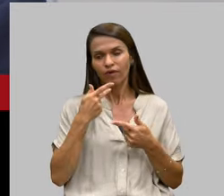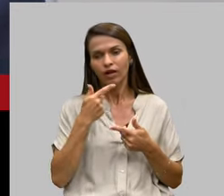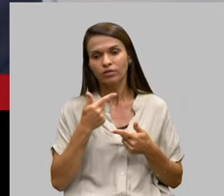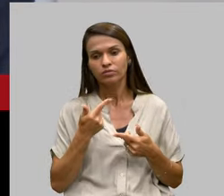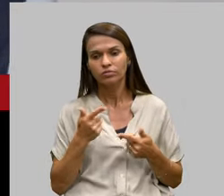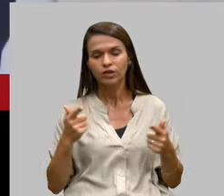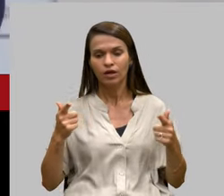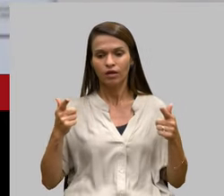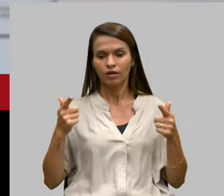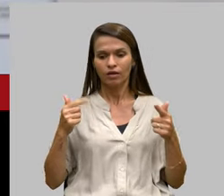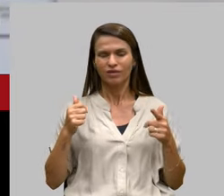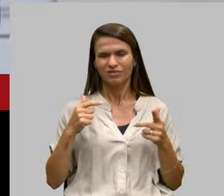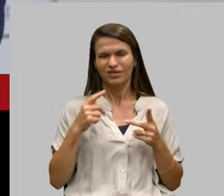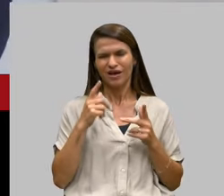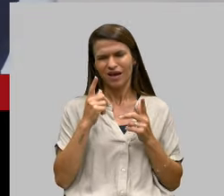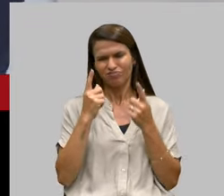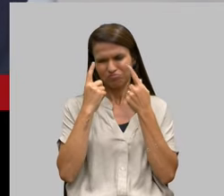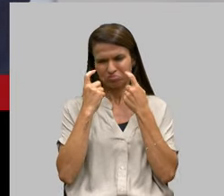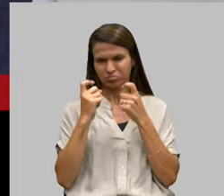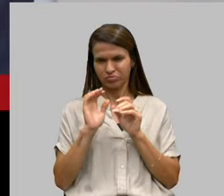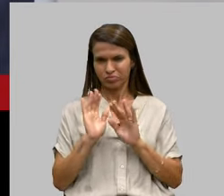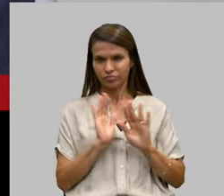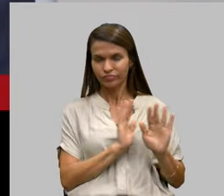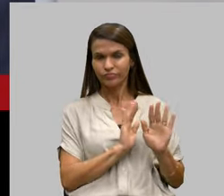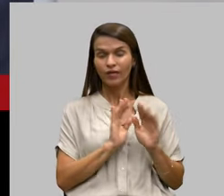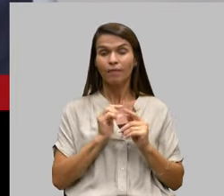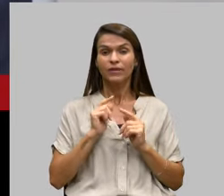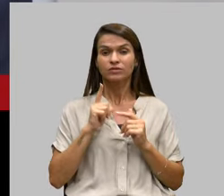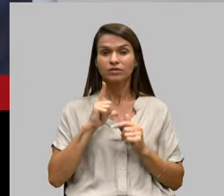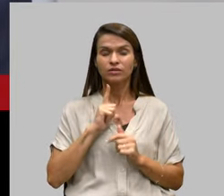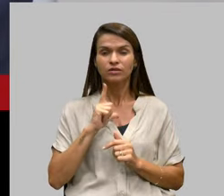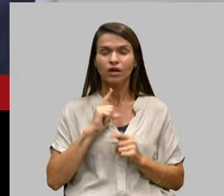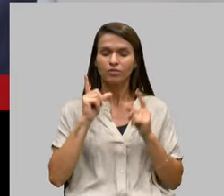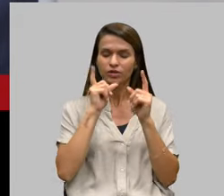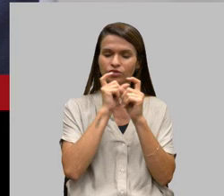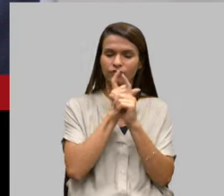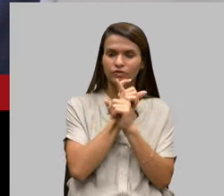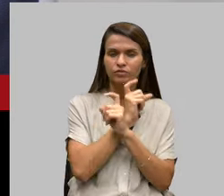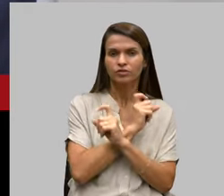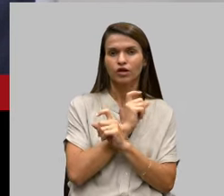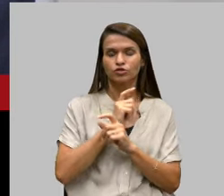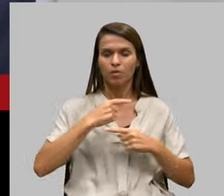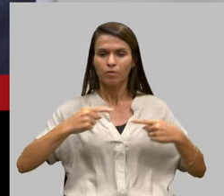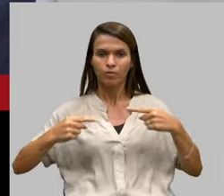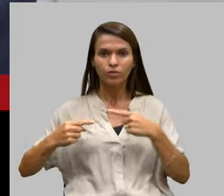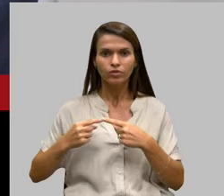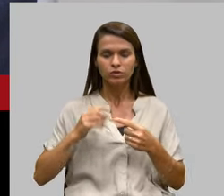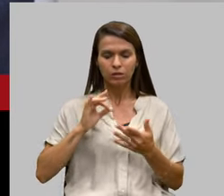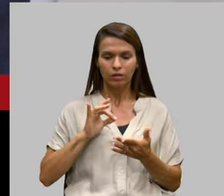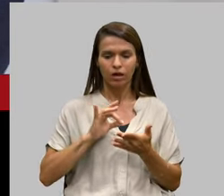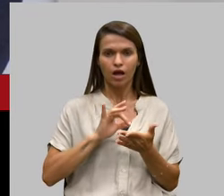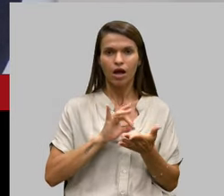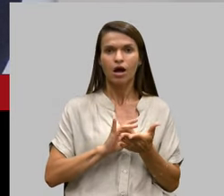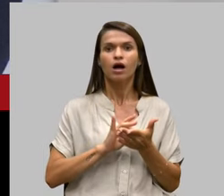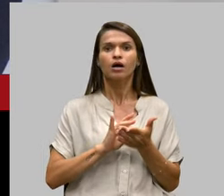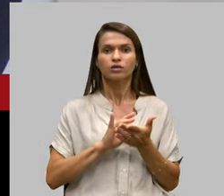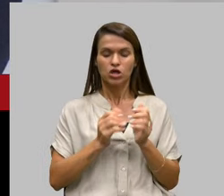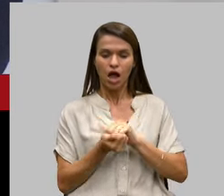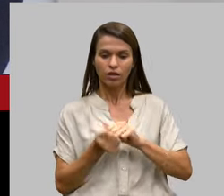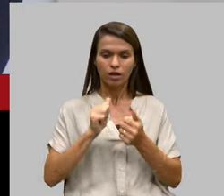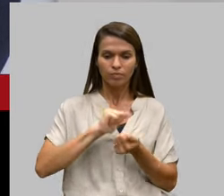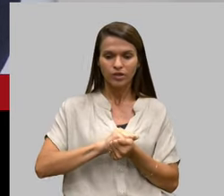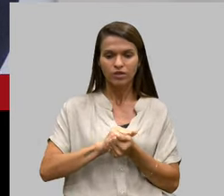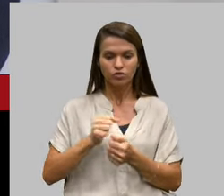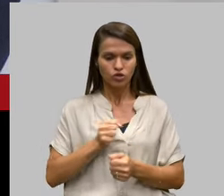é agressivo demais mas eh que há uma dificuldade de uma política de fato de recolocação das